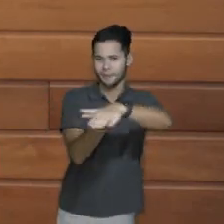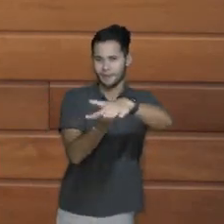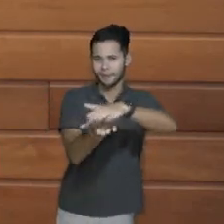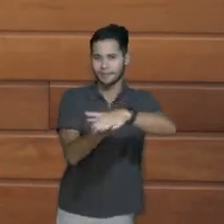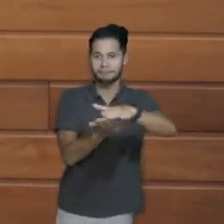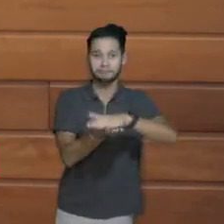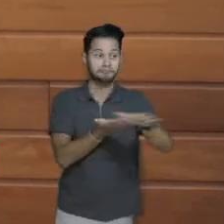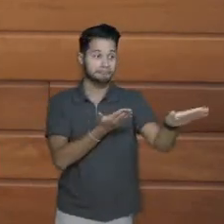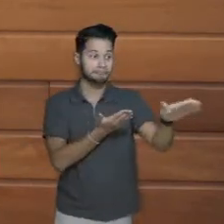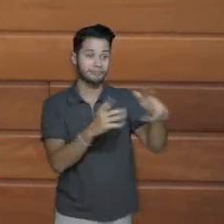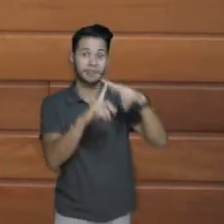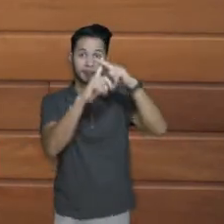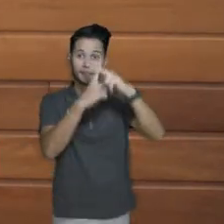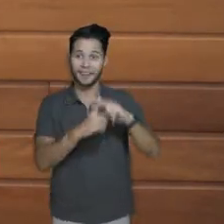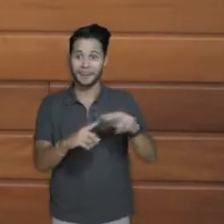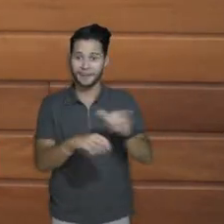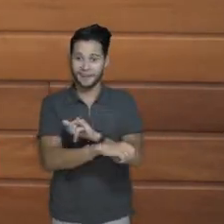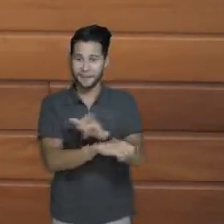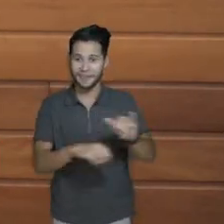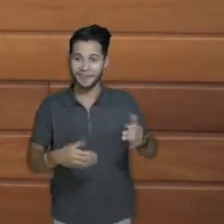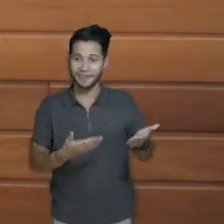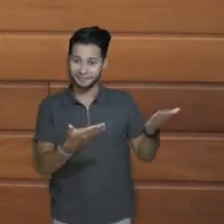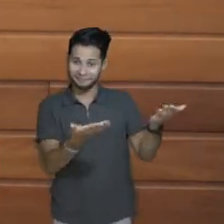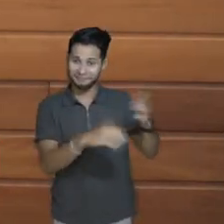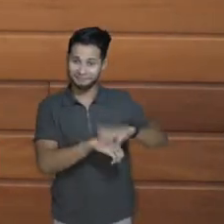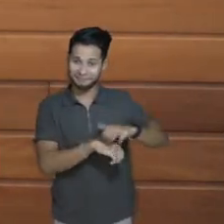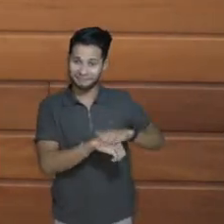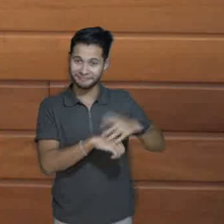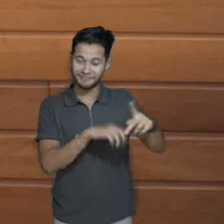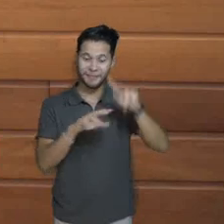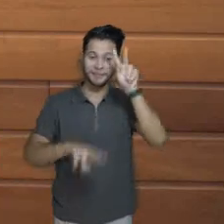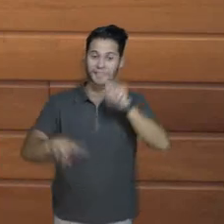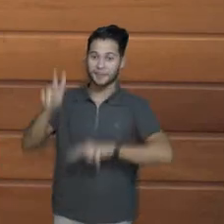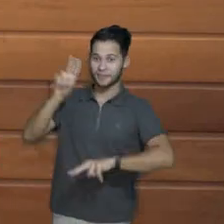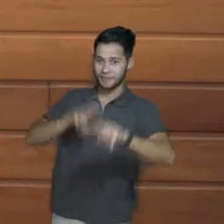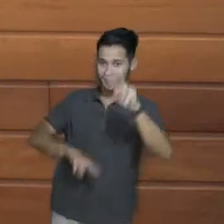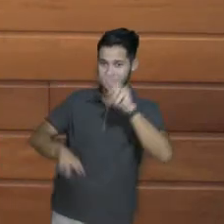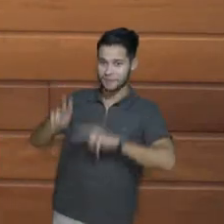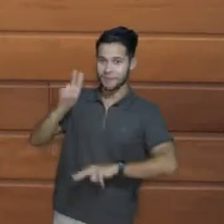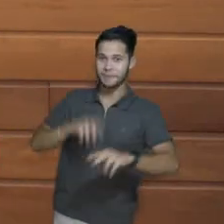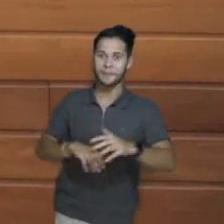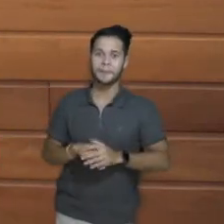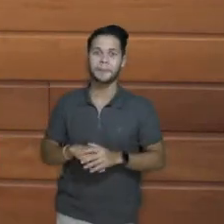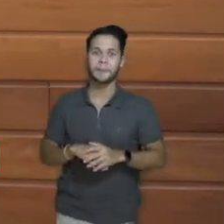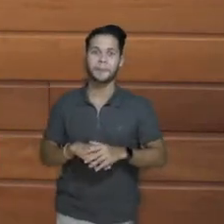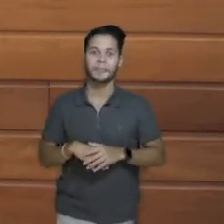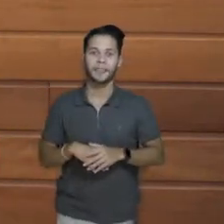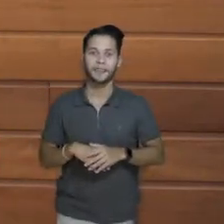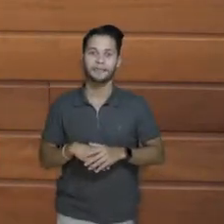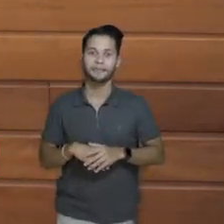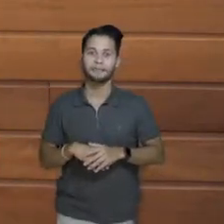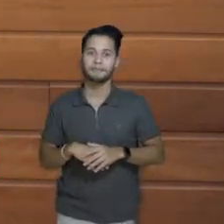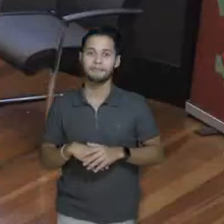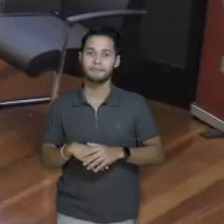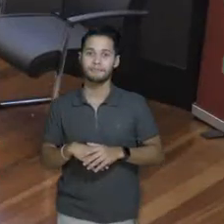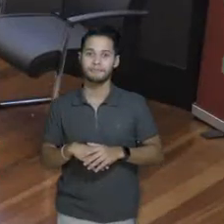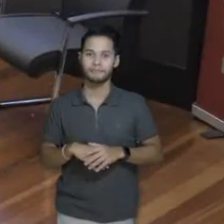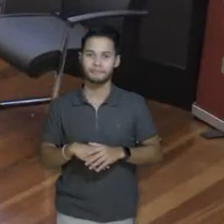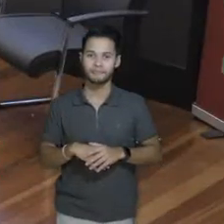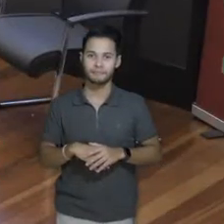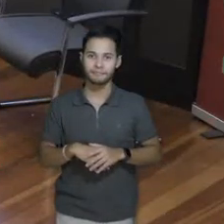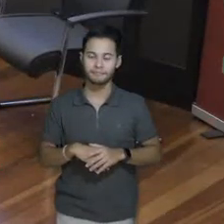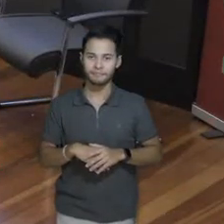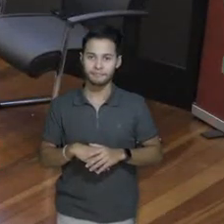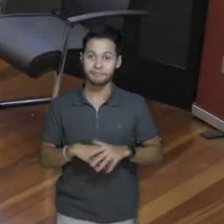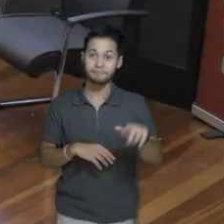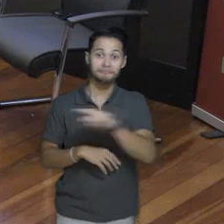tua ferramenta né através do visual eu sou aquele cara que fala muito todo